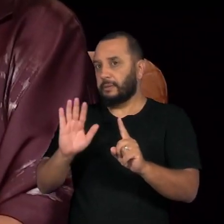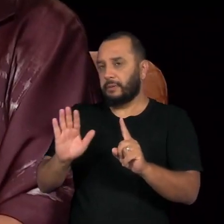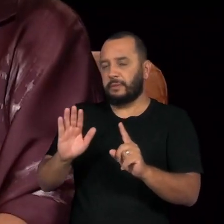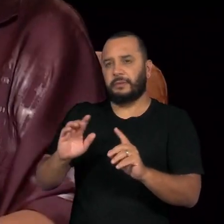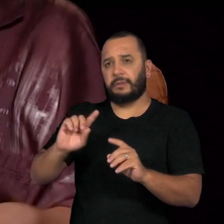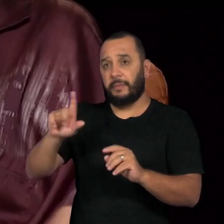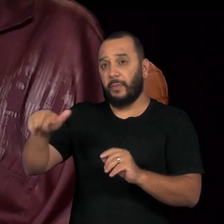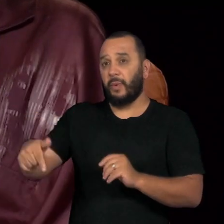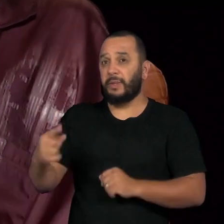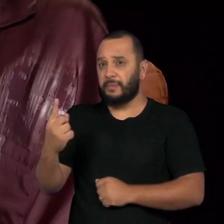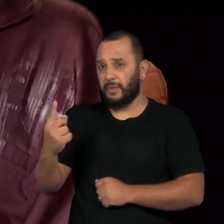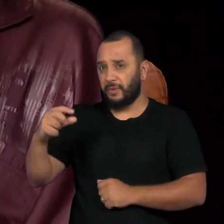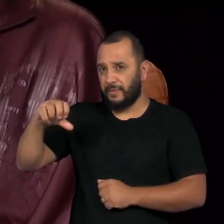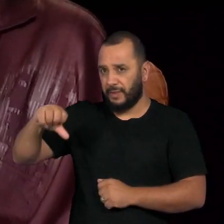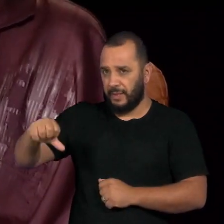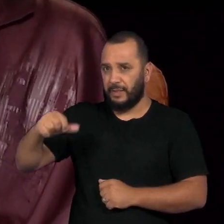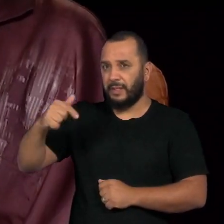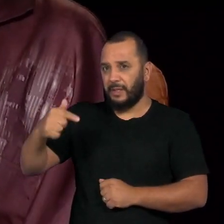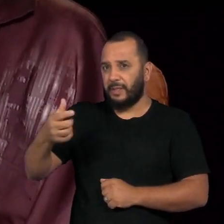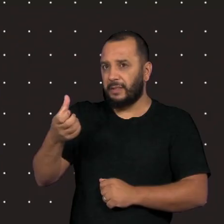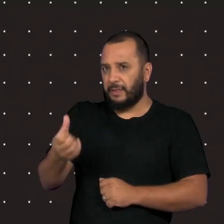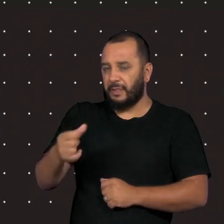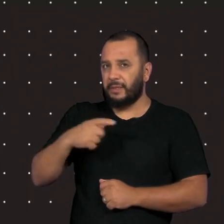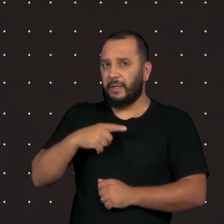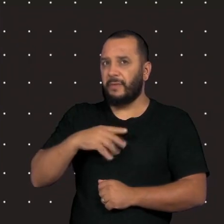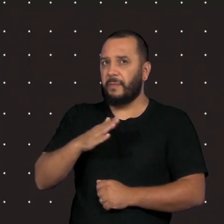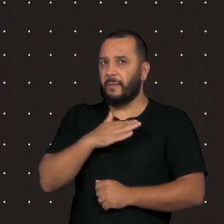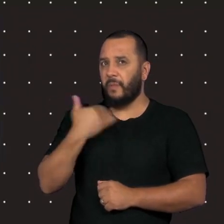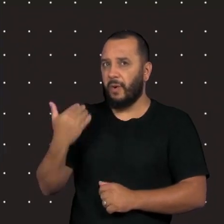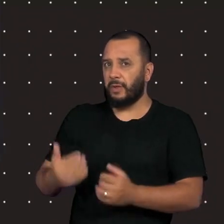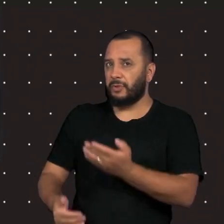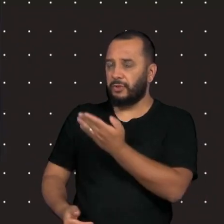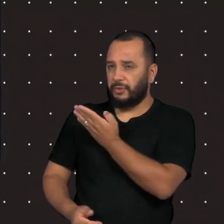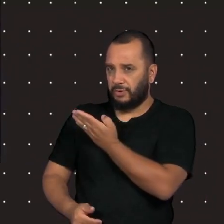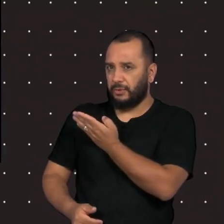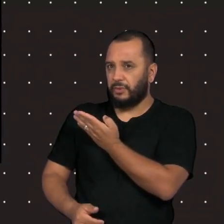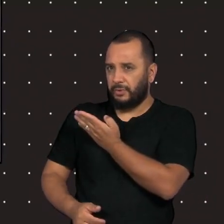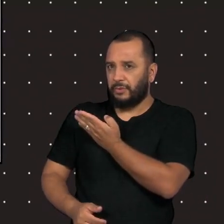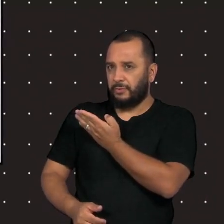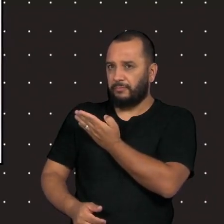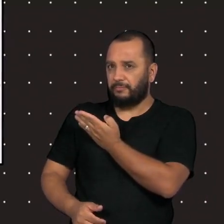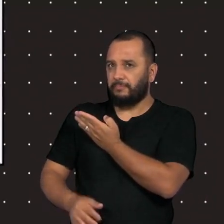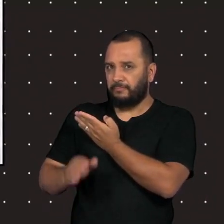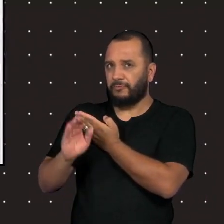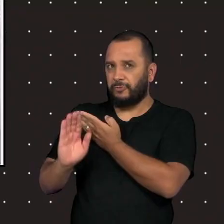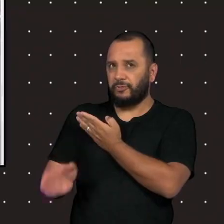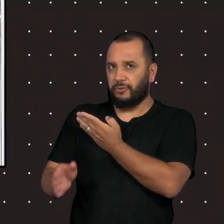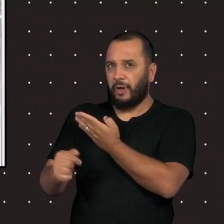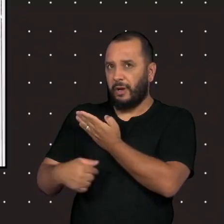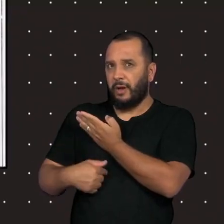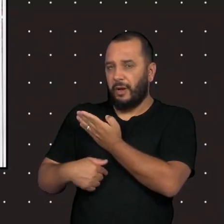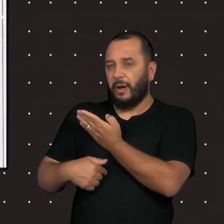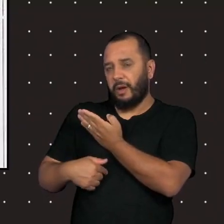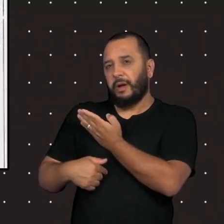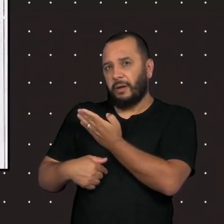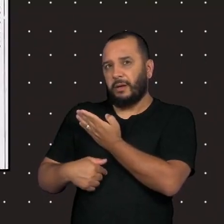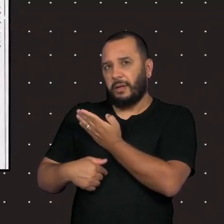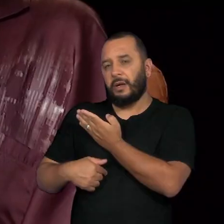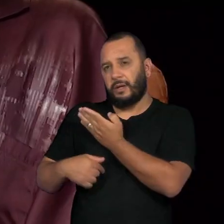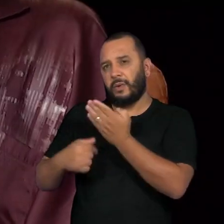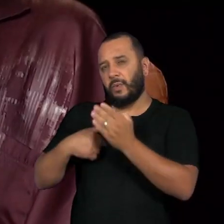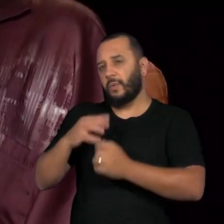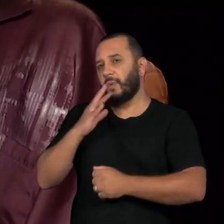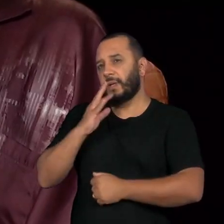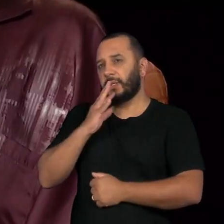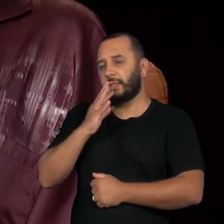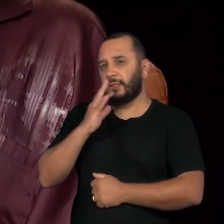aquele assassinato do Herzog, mas ainda era muito perigoso. Então, na prática, eu conheci essas